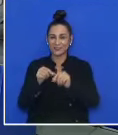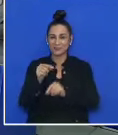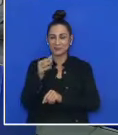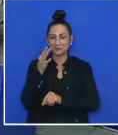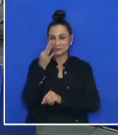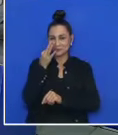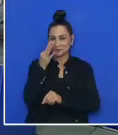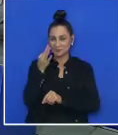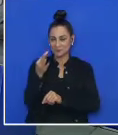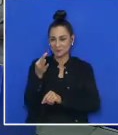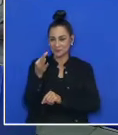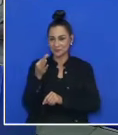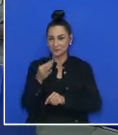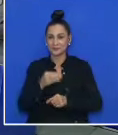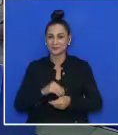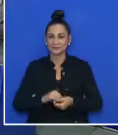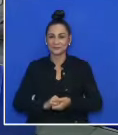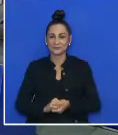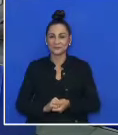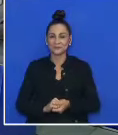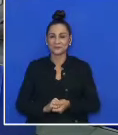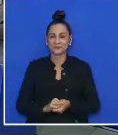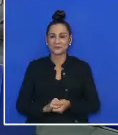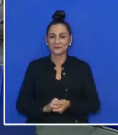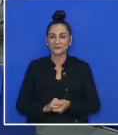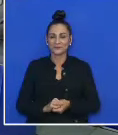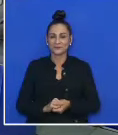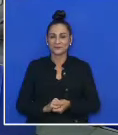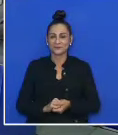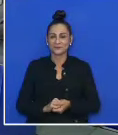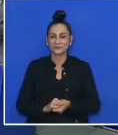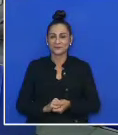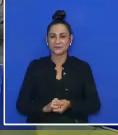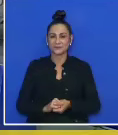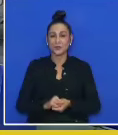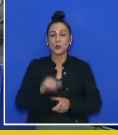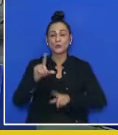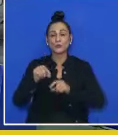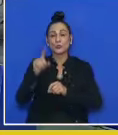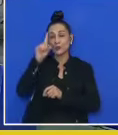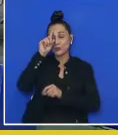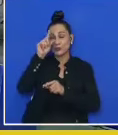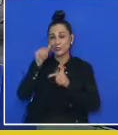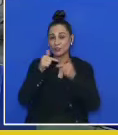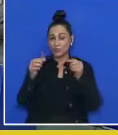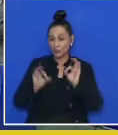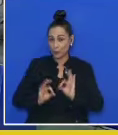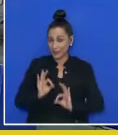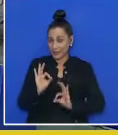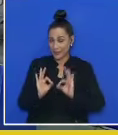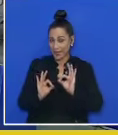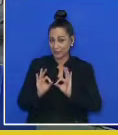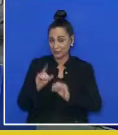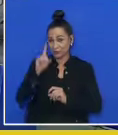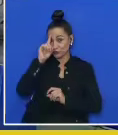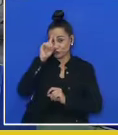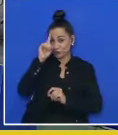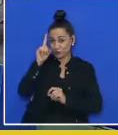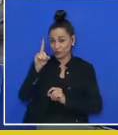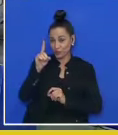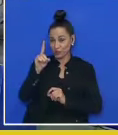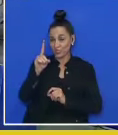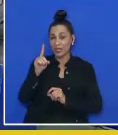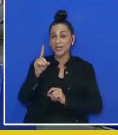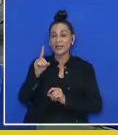Atenção, senhoras e senhores. Nós vamos agora para o sorteio do Dia de Sorte. Estão preparados? Dia de Sorte é a